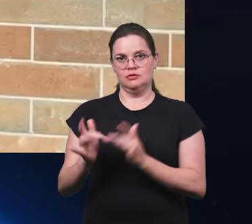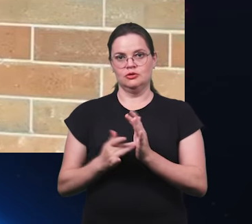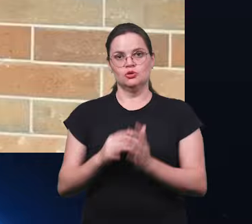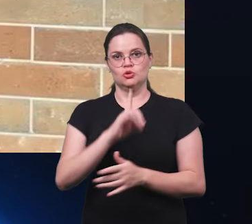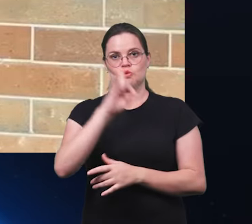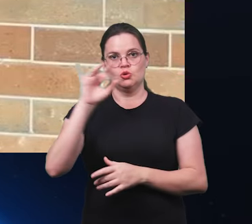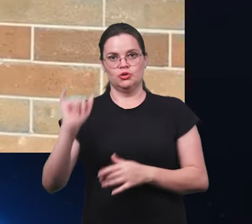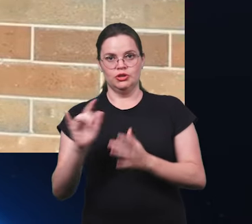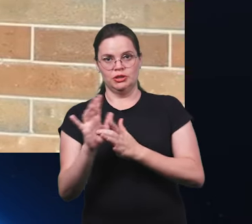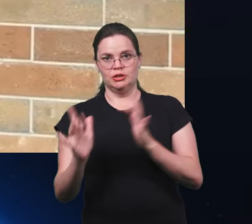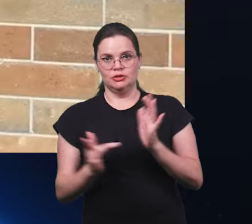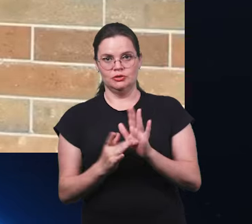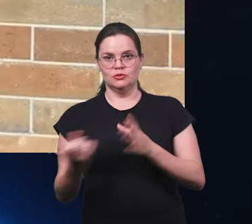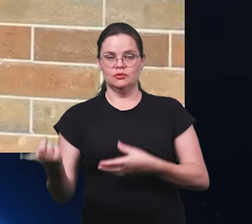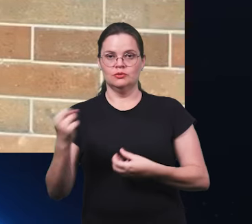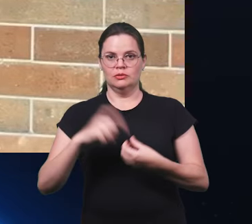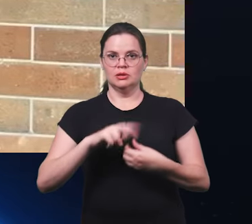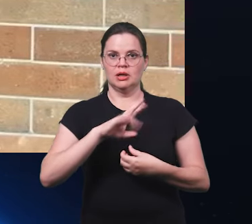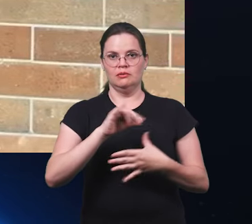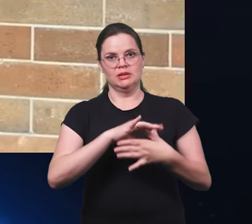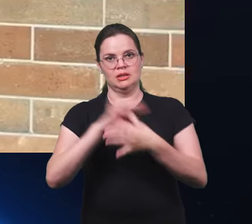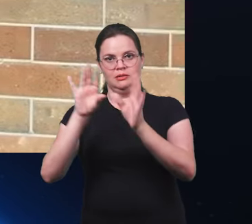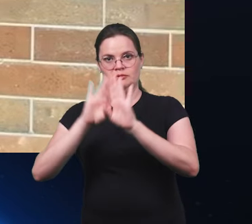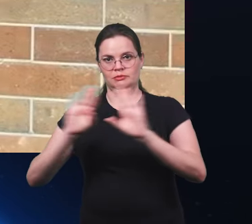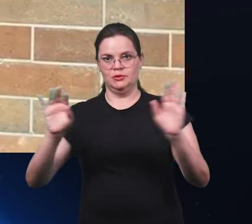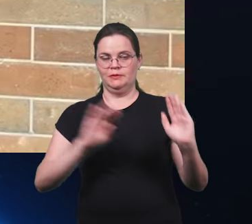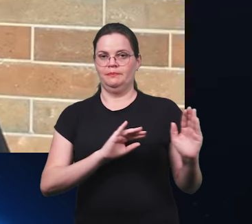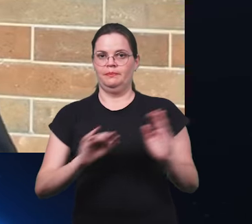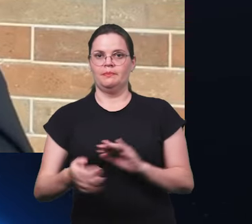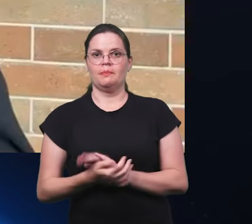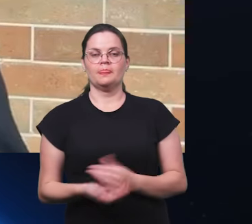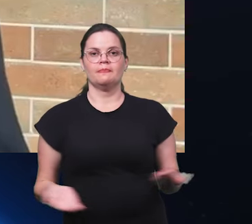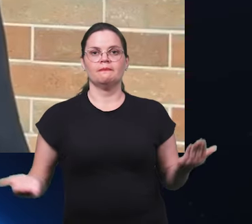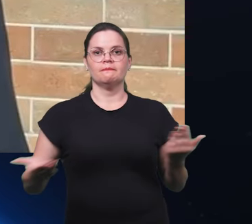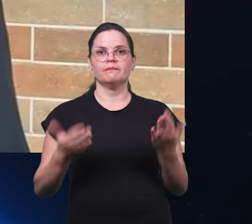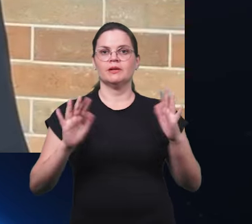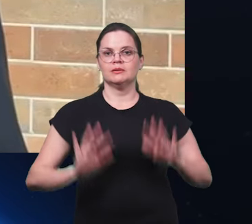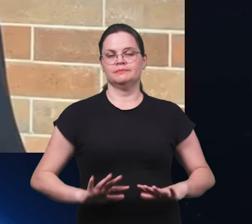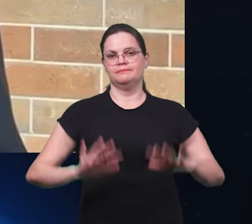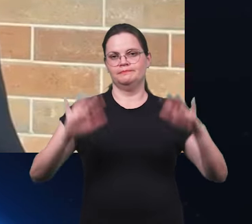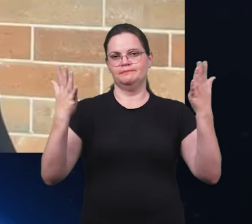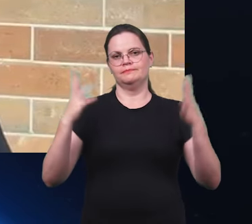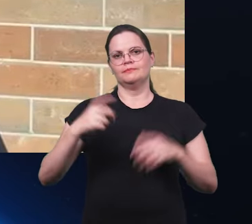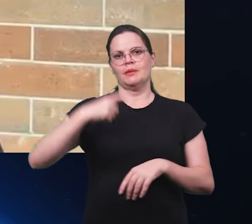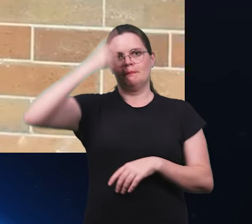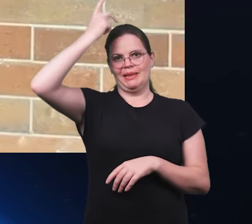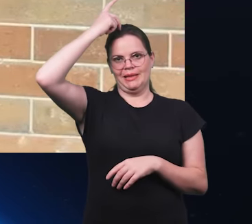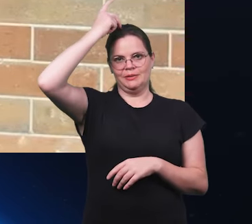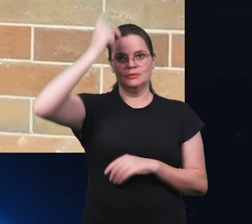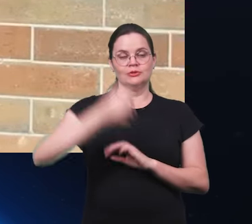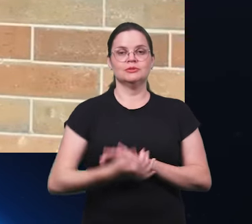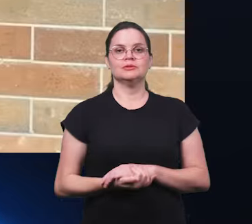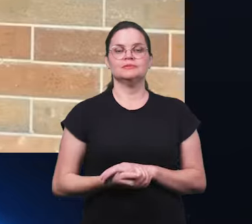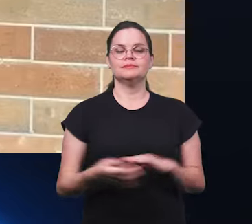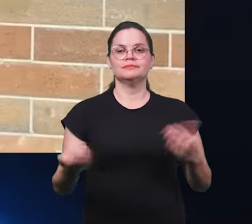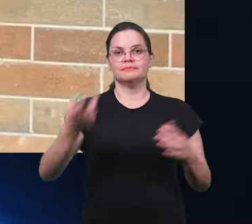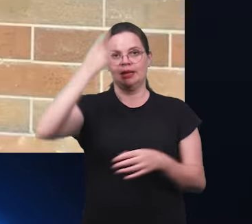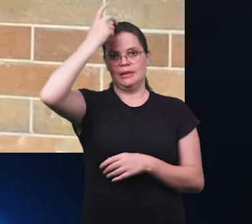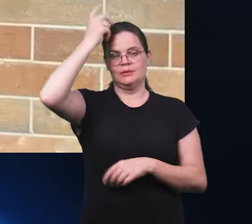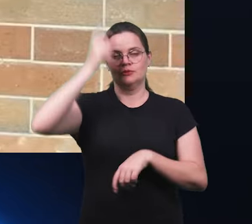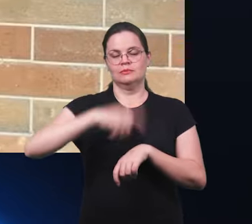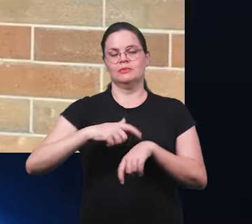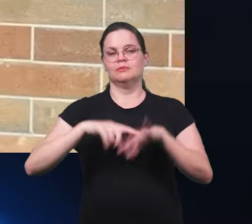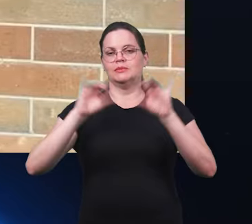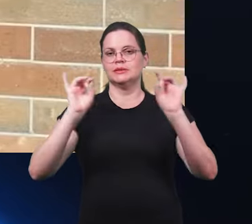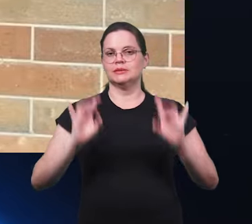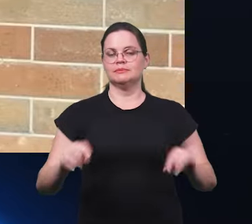né? E agora vamos para a terceira festa, a festa do Pentecoste. Então a festa do Pentecoste era aquele